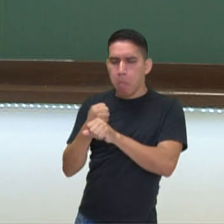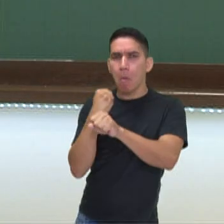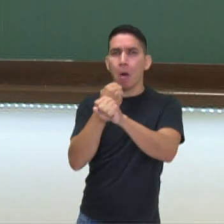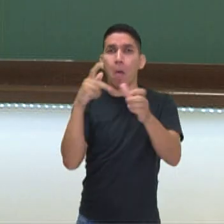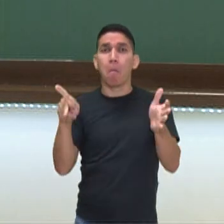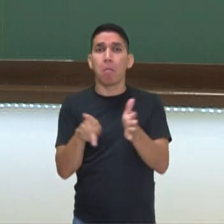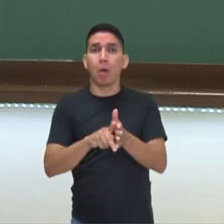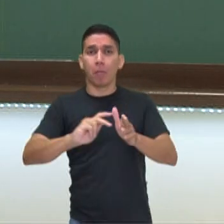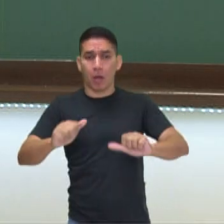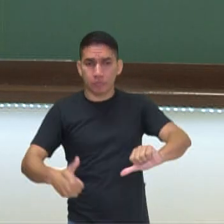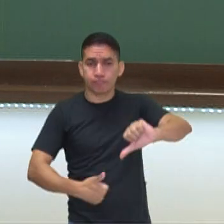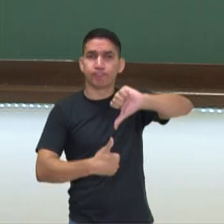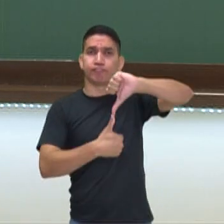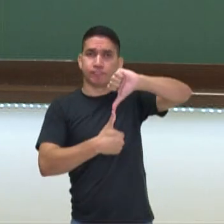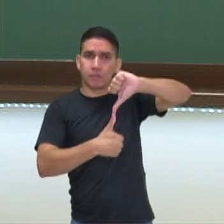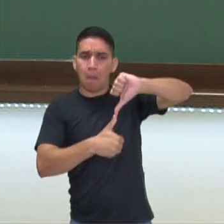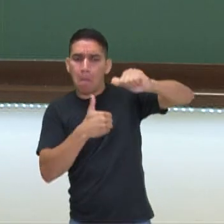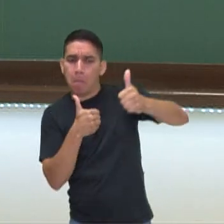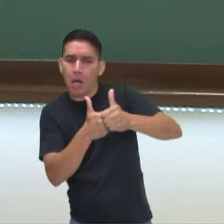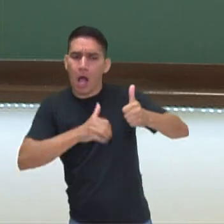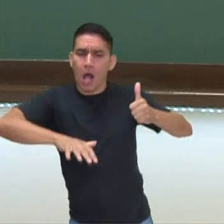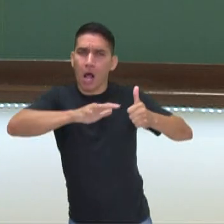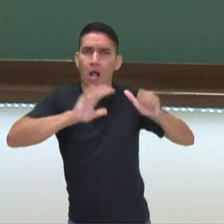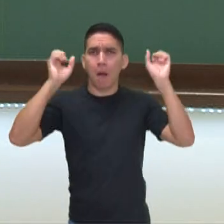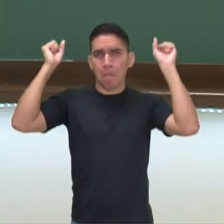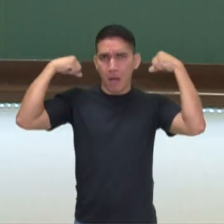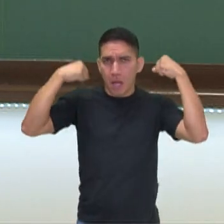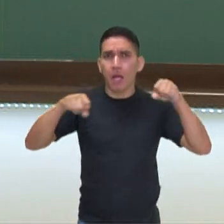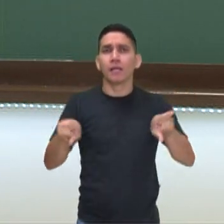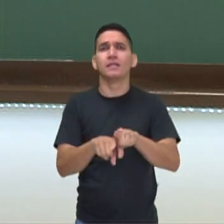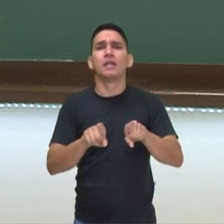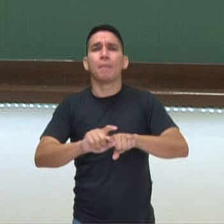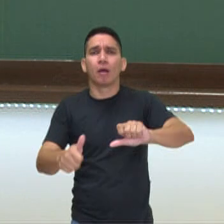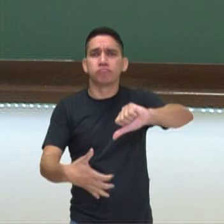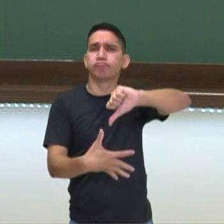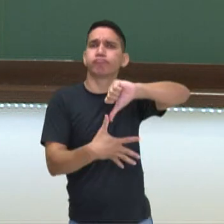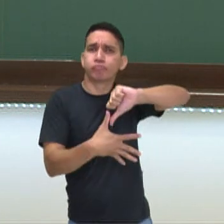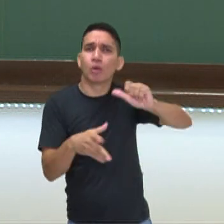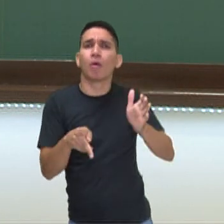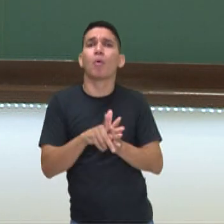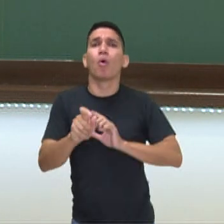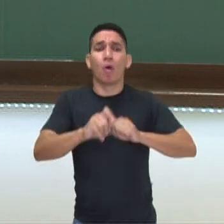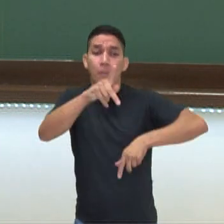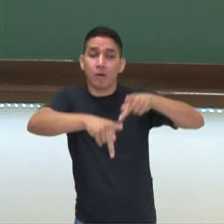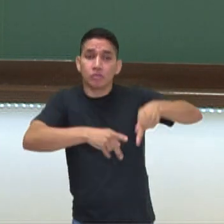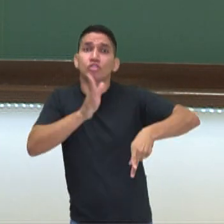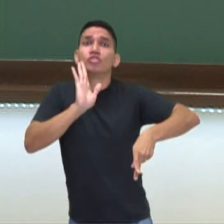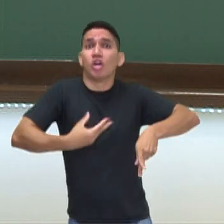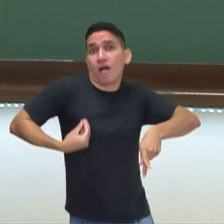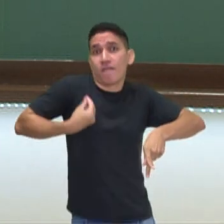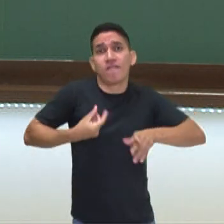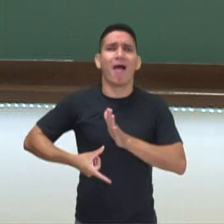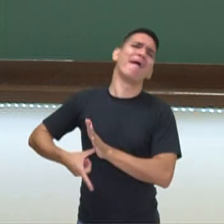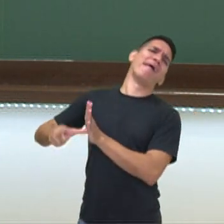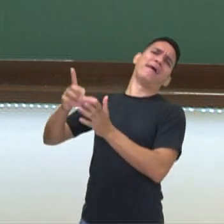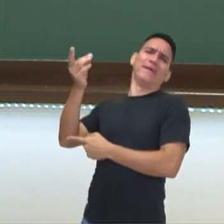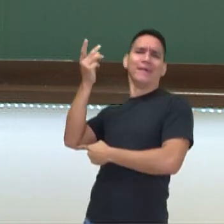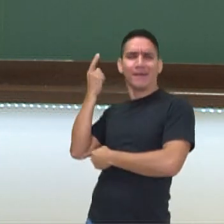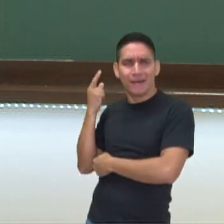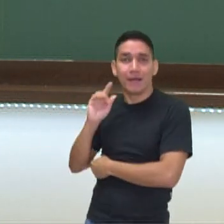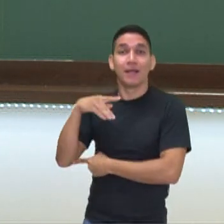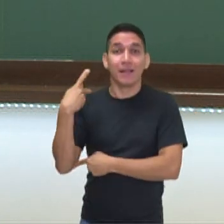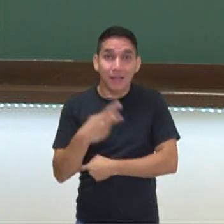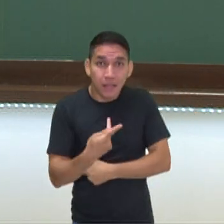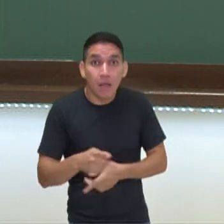América Central, na região do México, na América do Sul, pelos povos que habitavam aqui. Então destaque para os